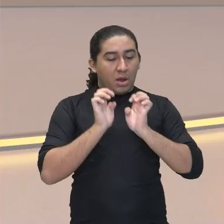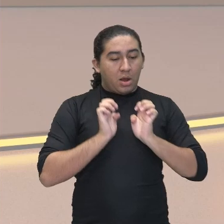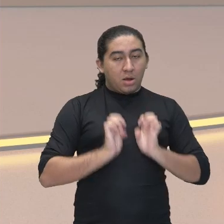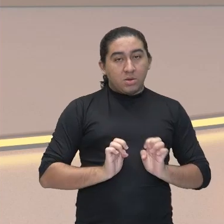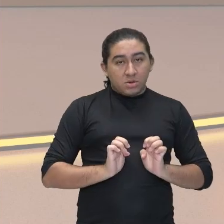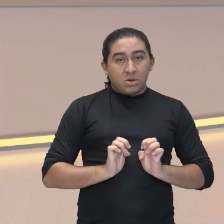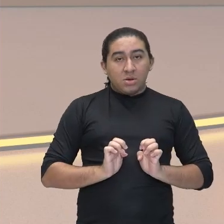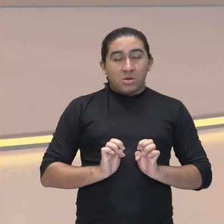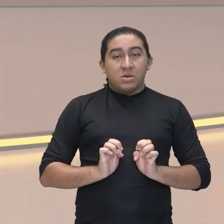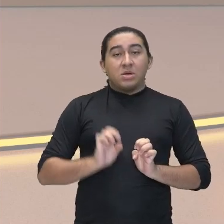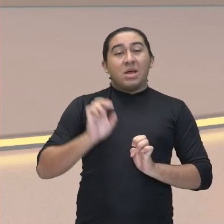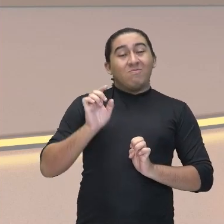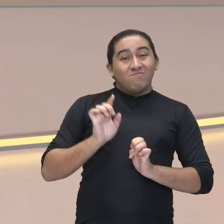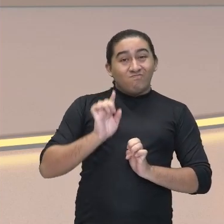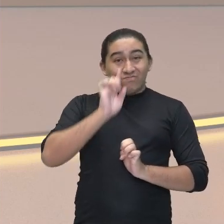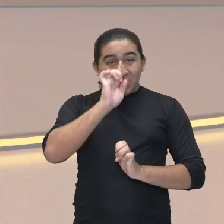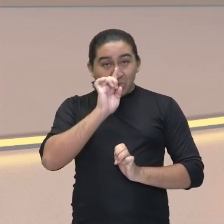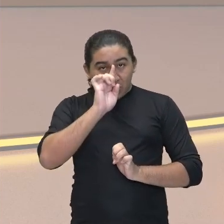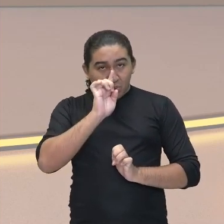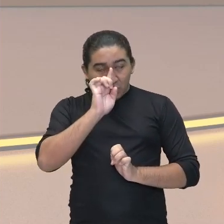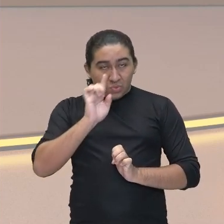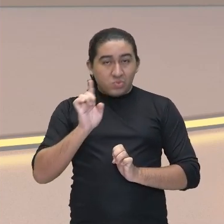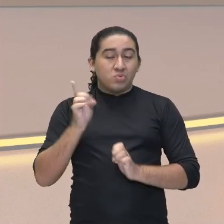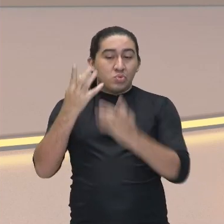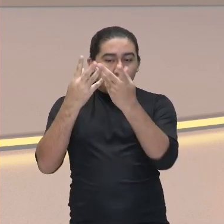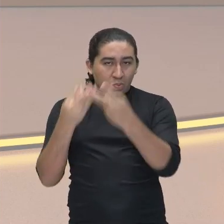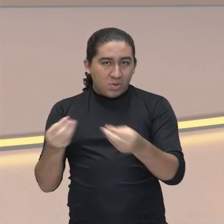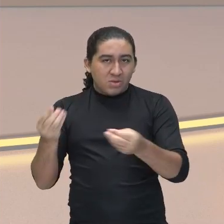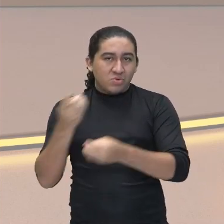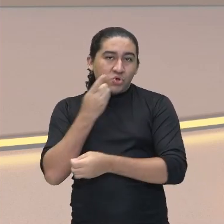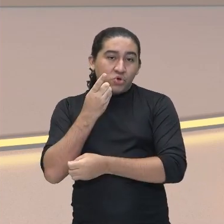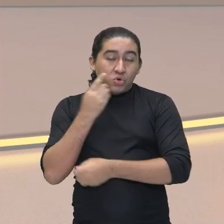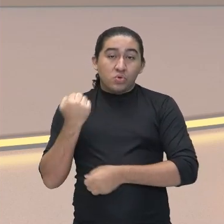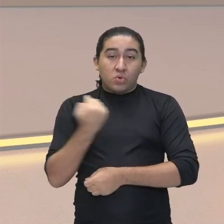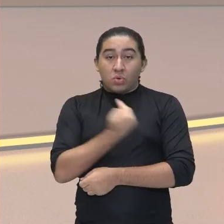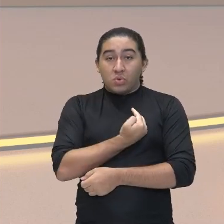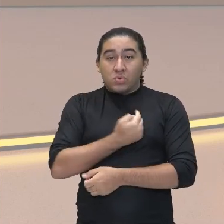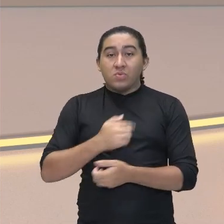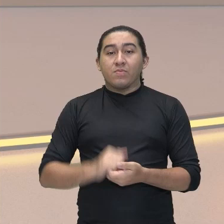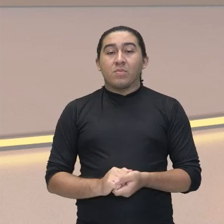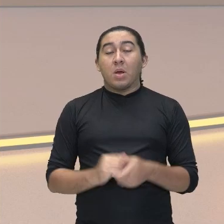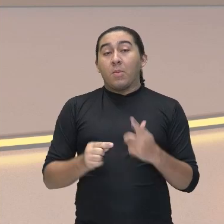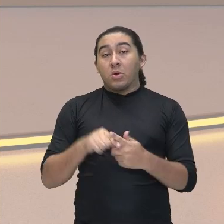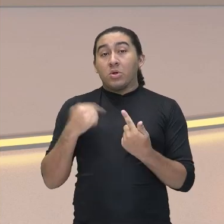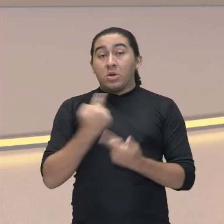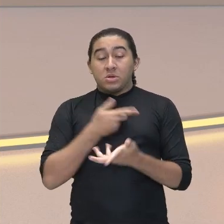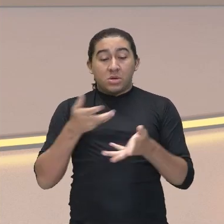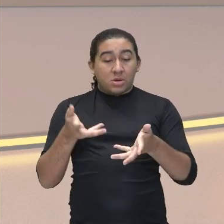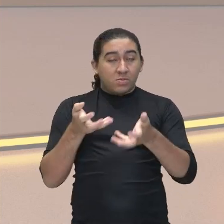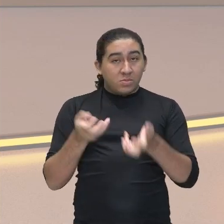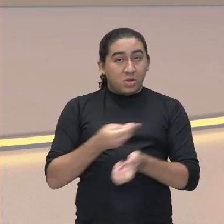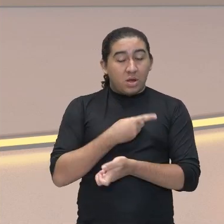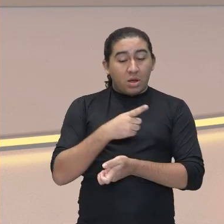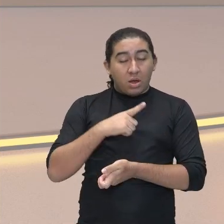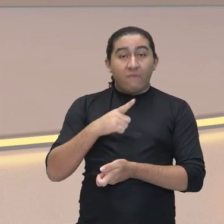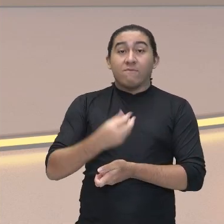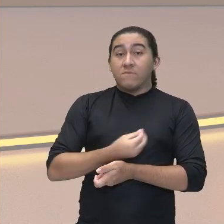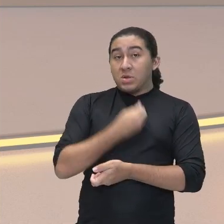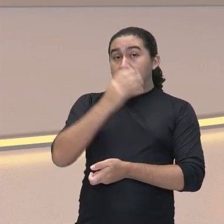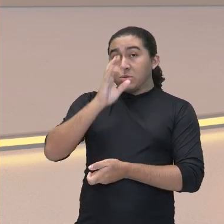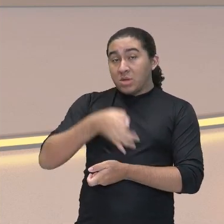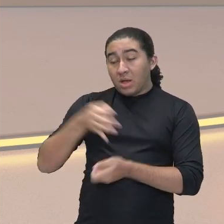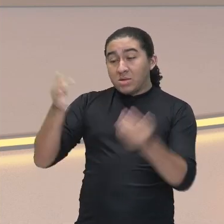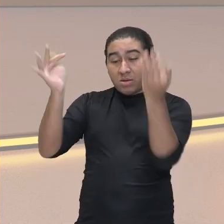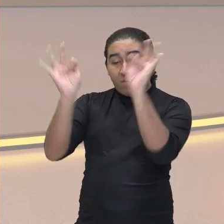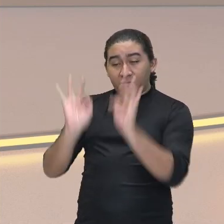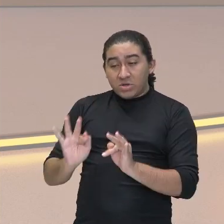sempre ameaçada no nosso dia a dia. Nós queremos viver a virtude, nós queremos ser felizes, mas